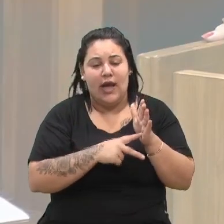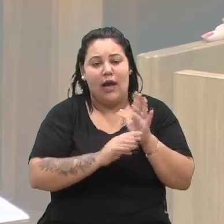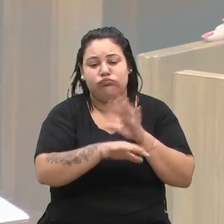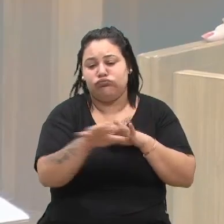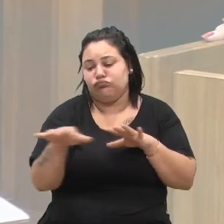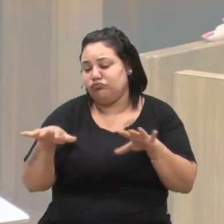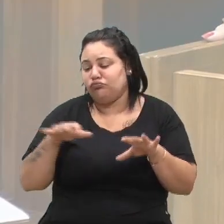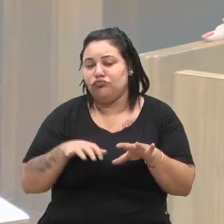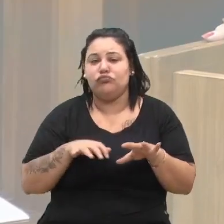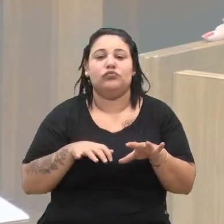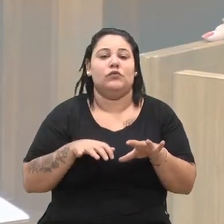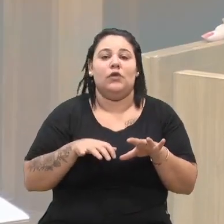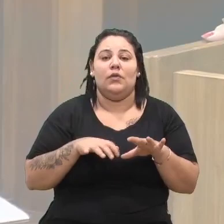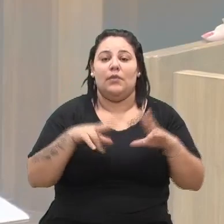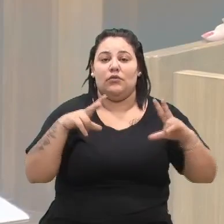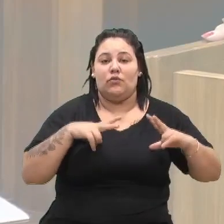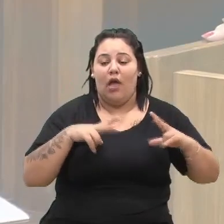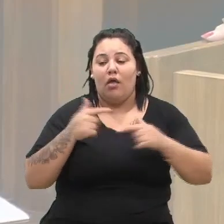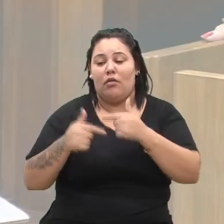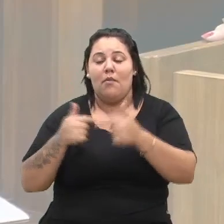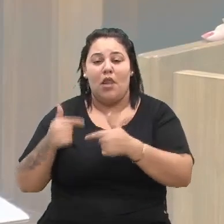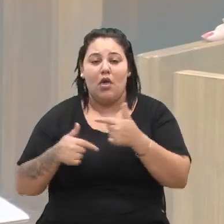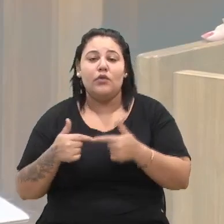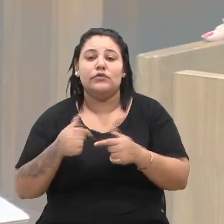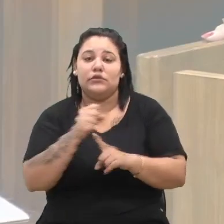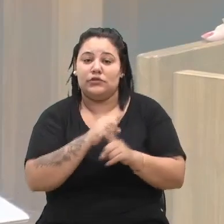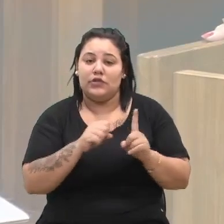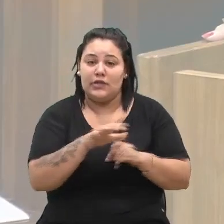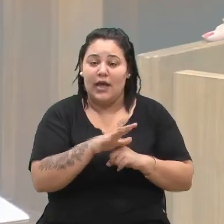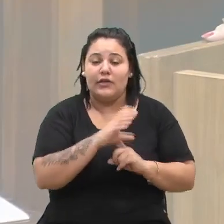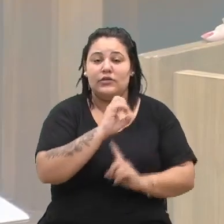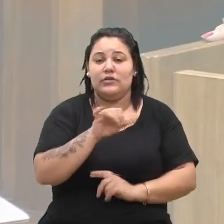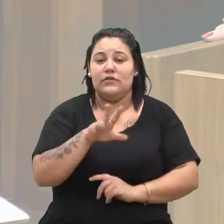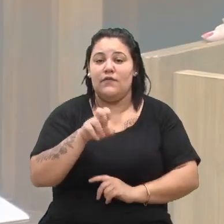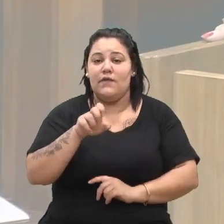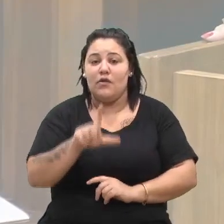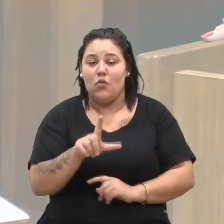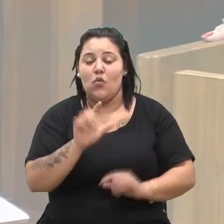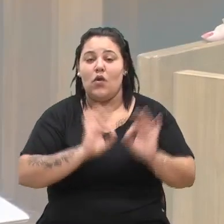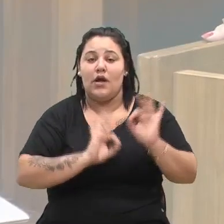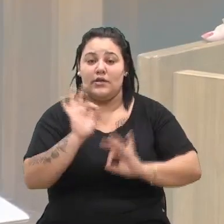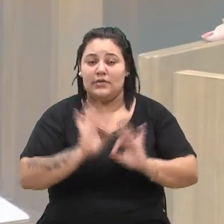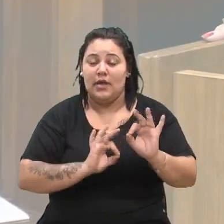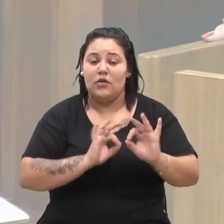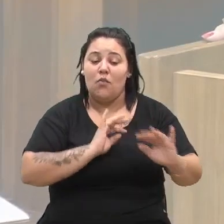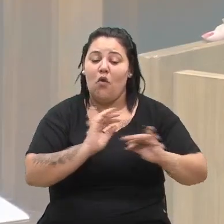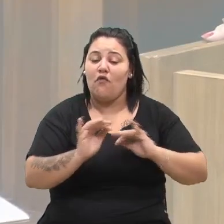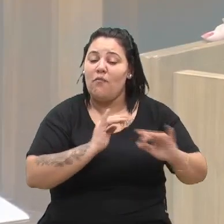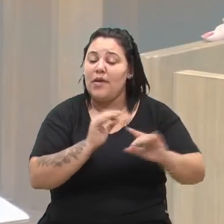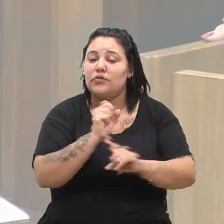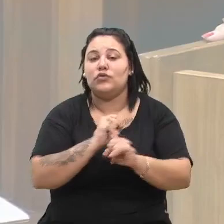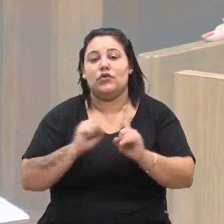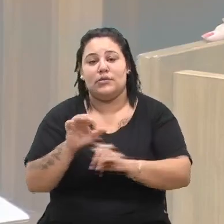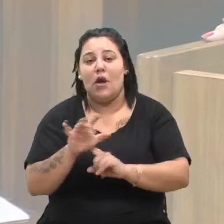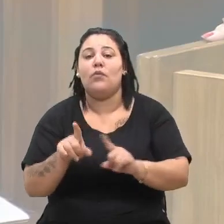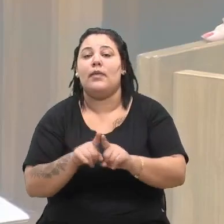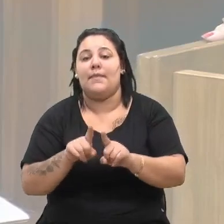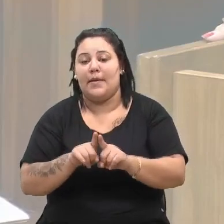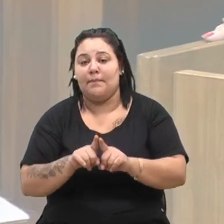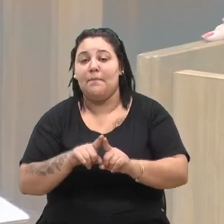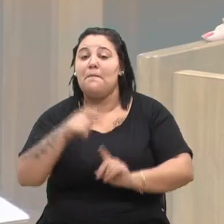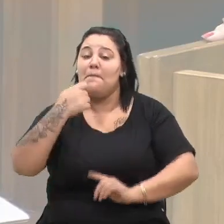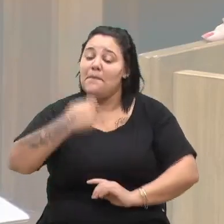de trabalhadores, enquanto sociedade civil organizada, enquanto movimento social. É necessário que